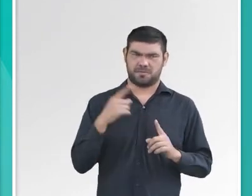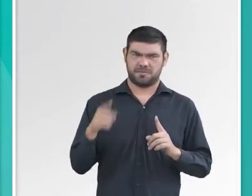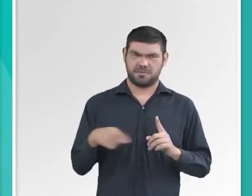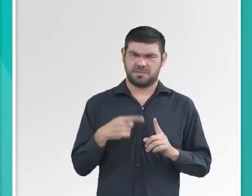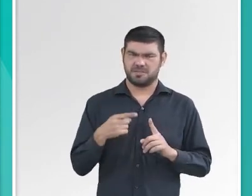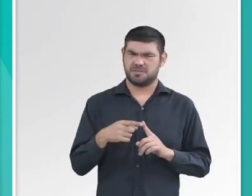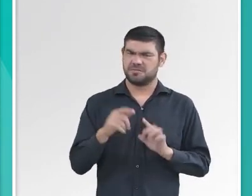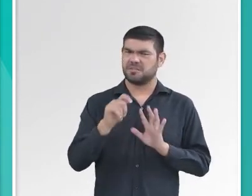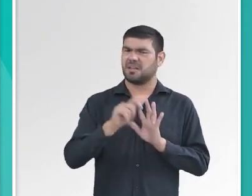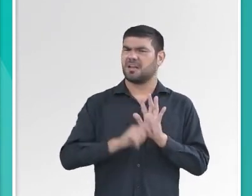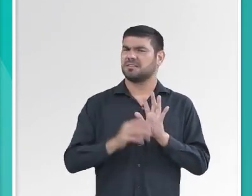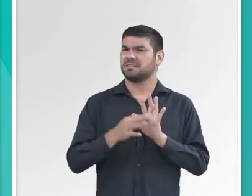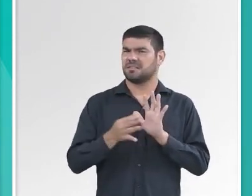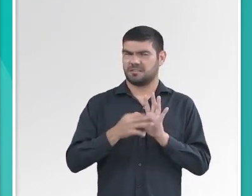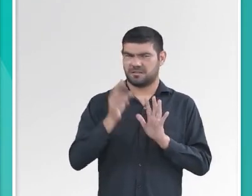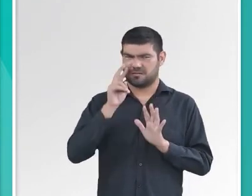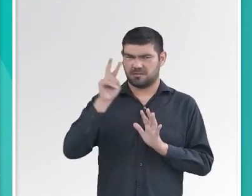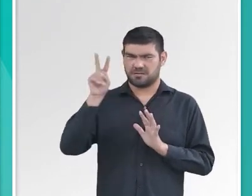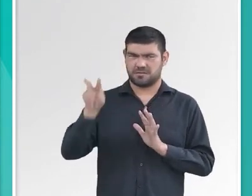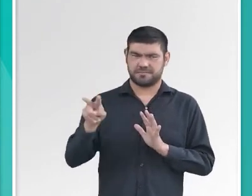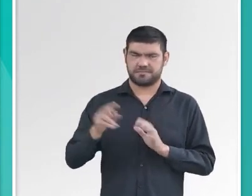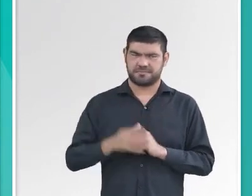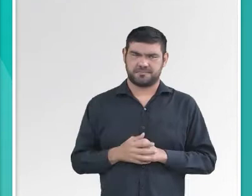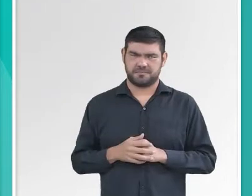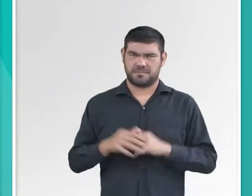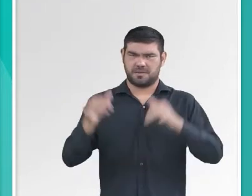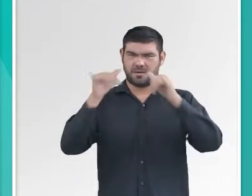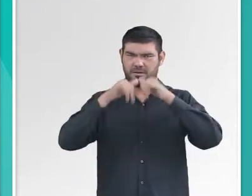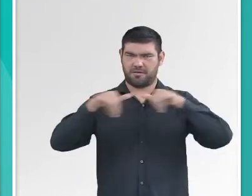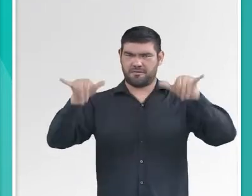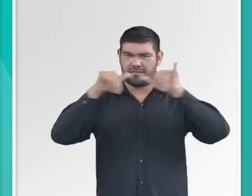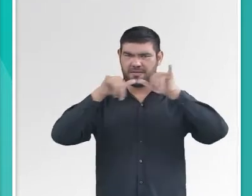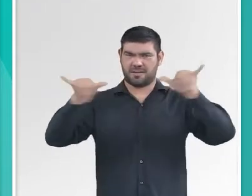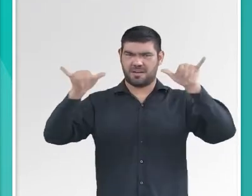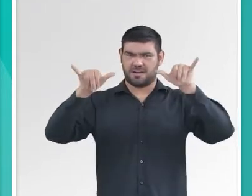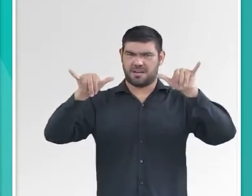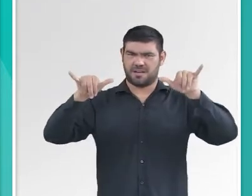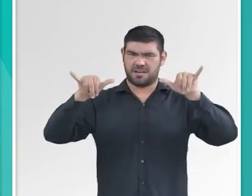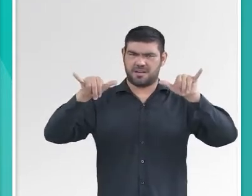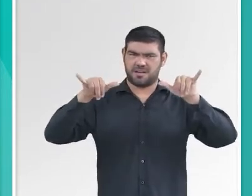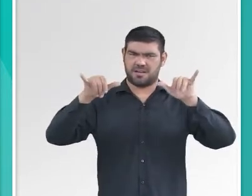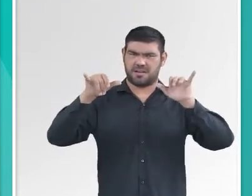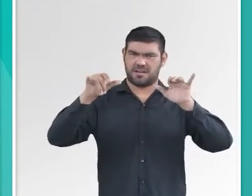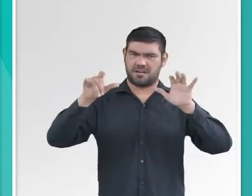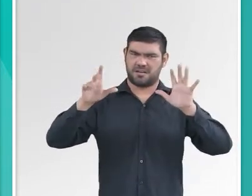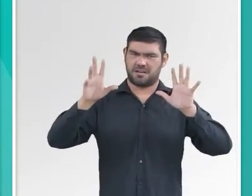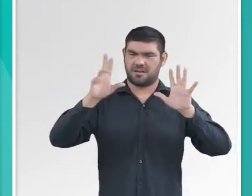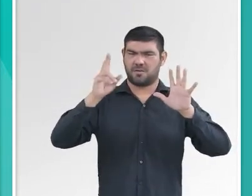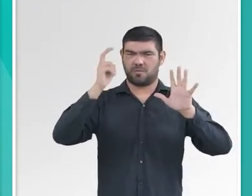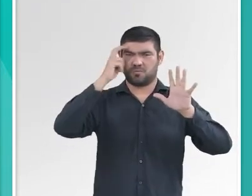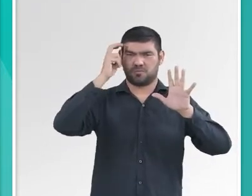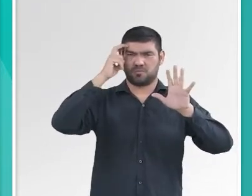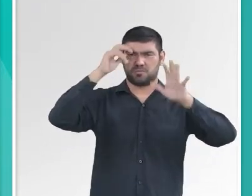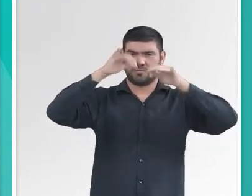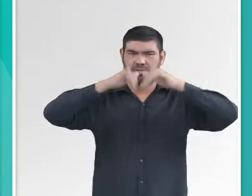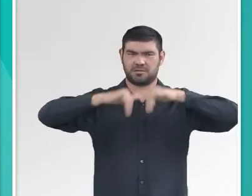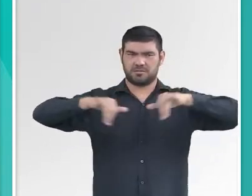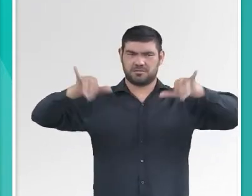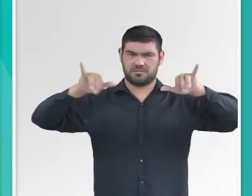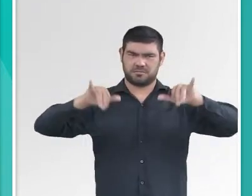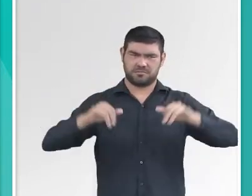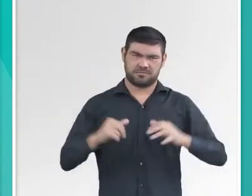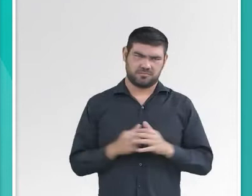Como já foi mencionado aqui para vocês, olha só. Divulgar objetos de consumo cultural. E aí a